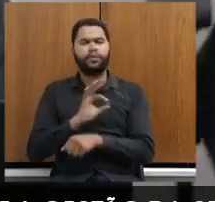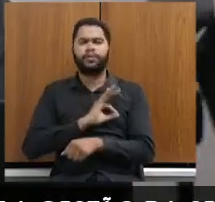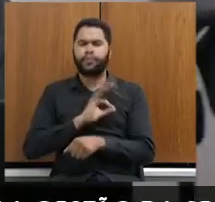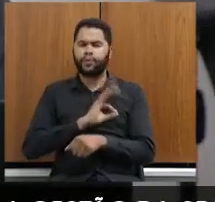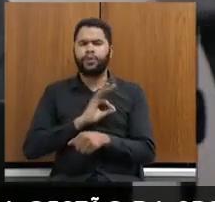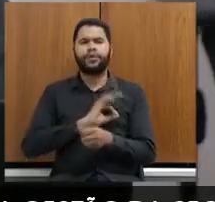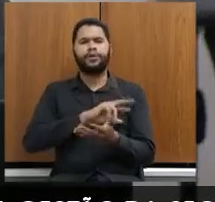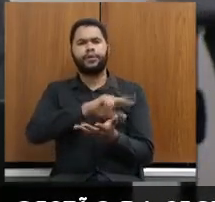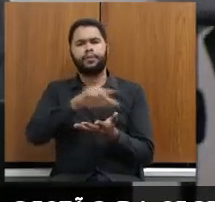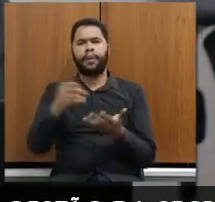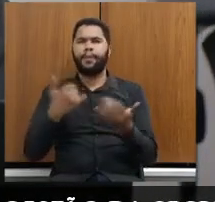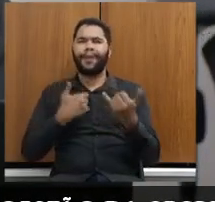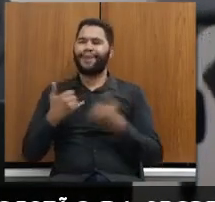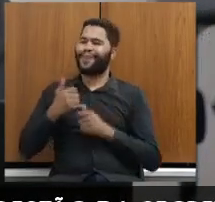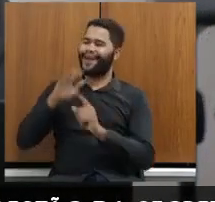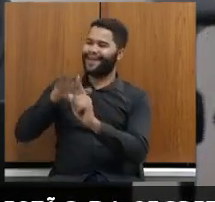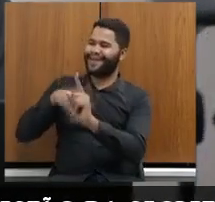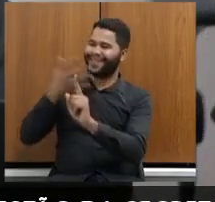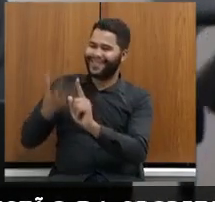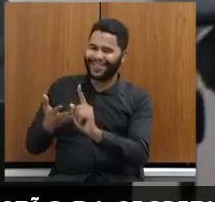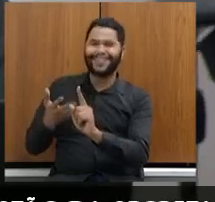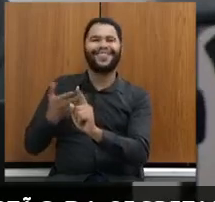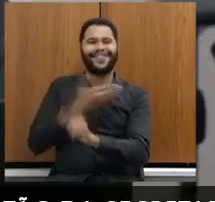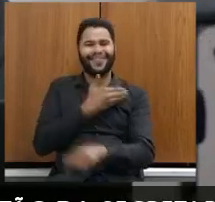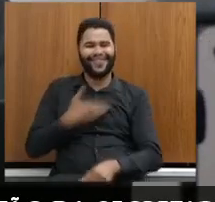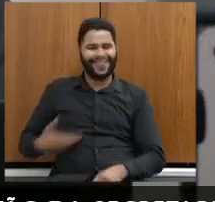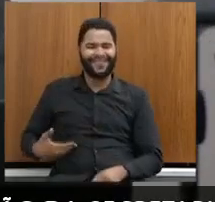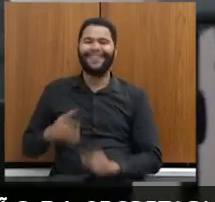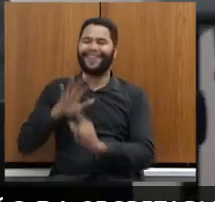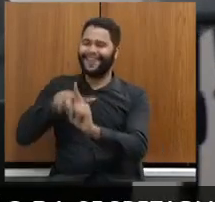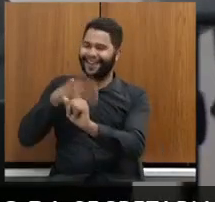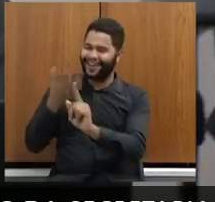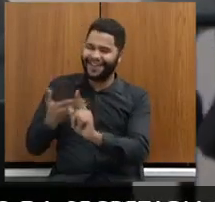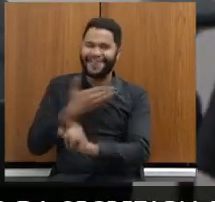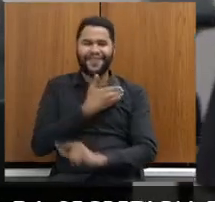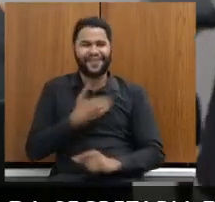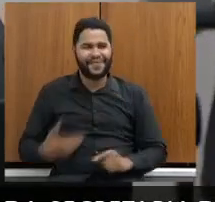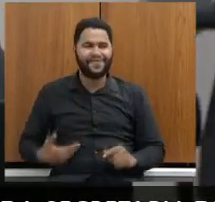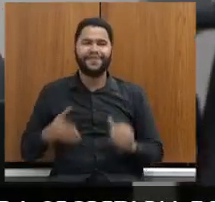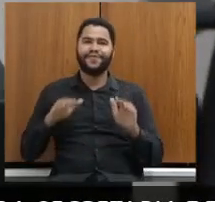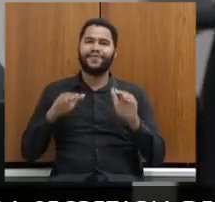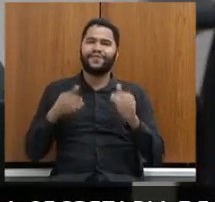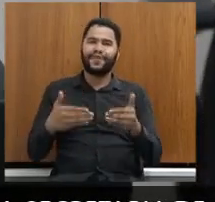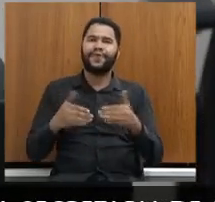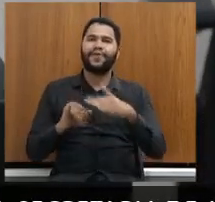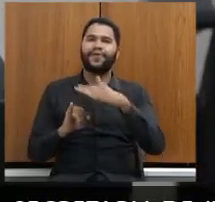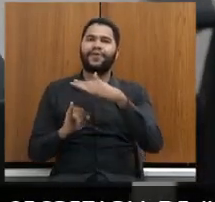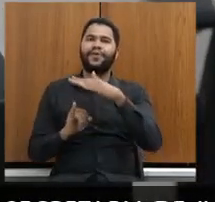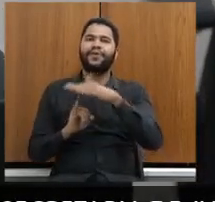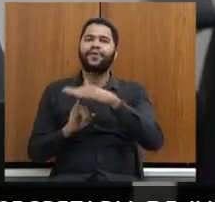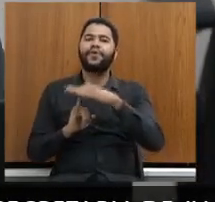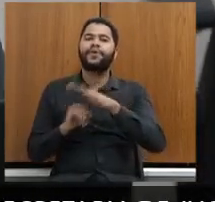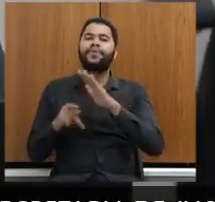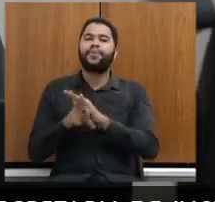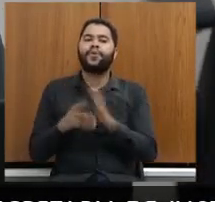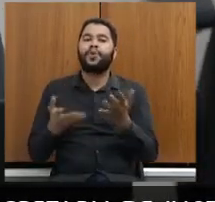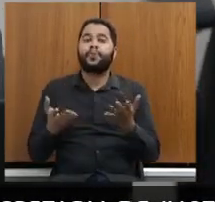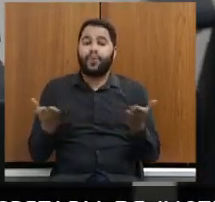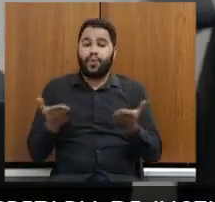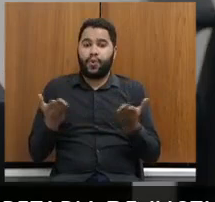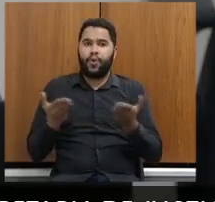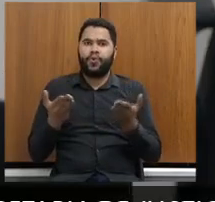notícias parlamentares enaltecer o governo todos enalteceram o governo no sentido que a nossa e as forças de segurança